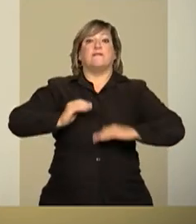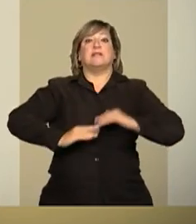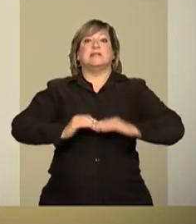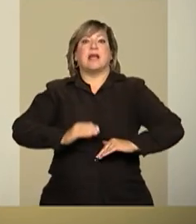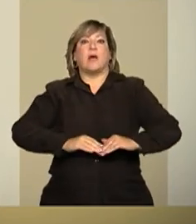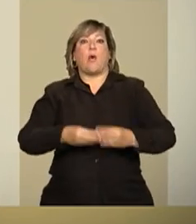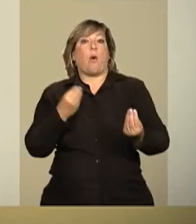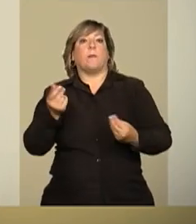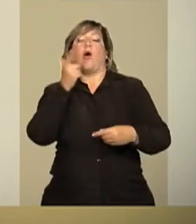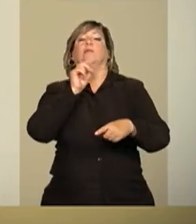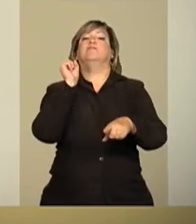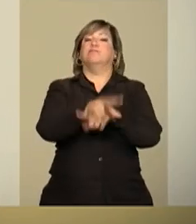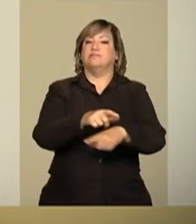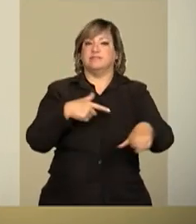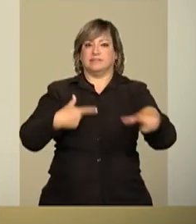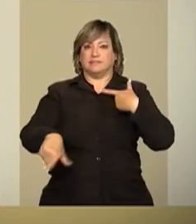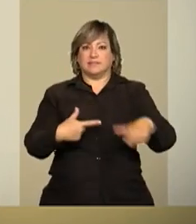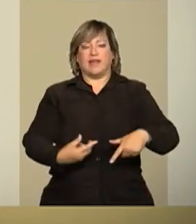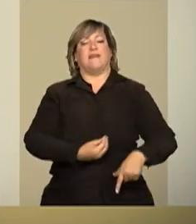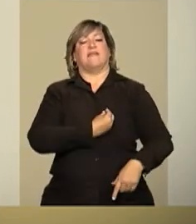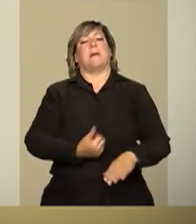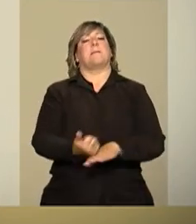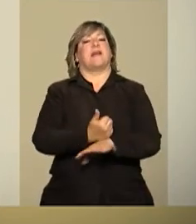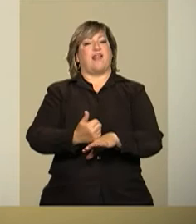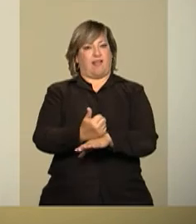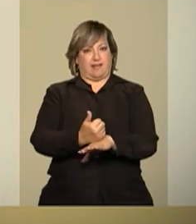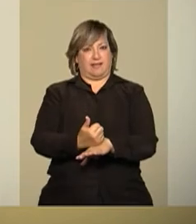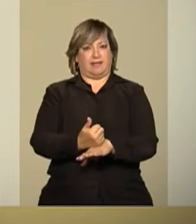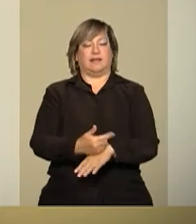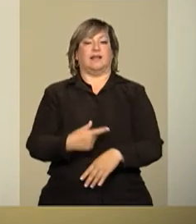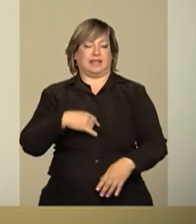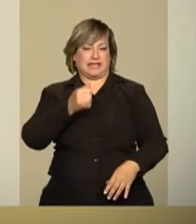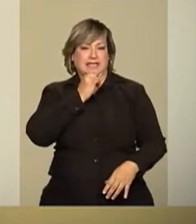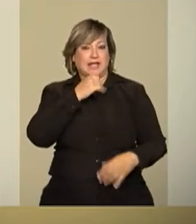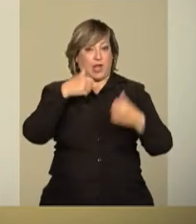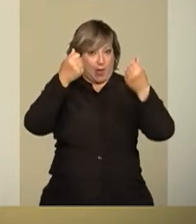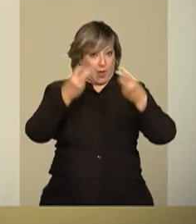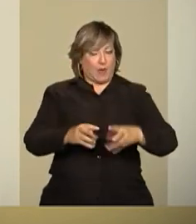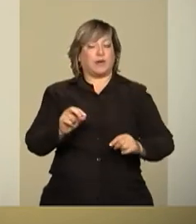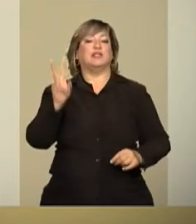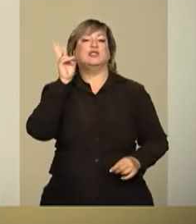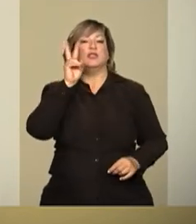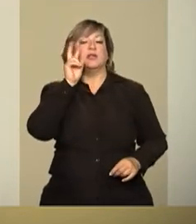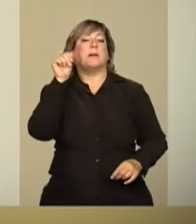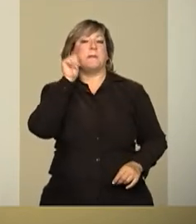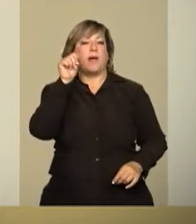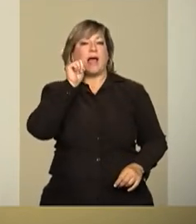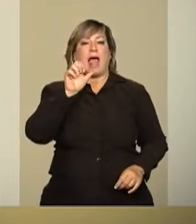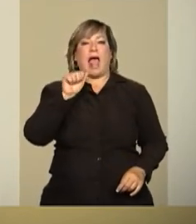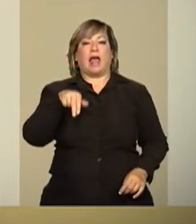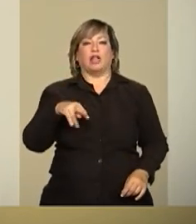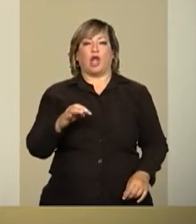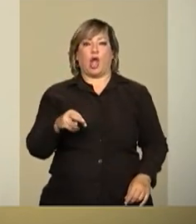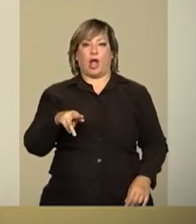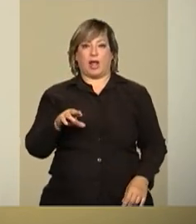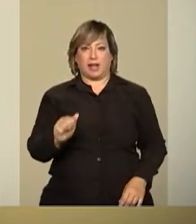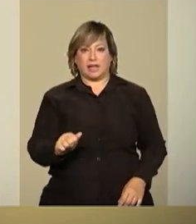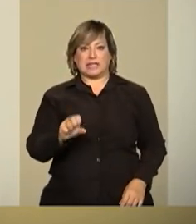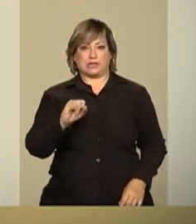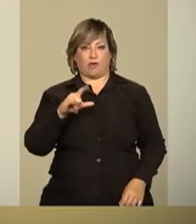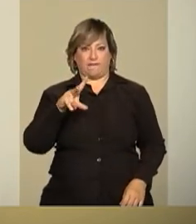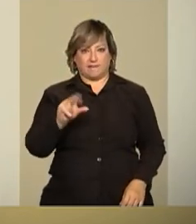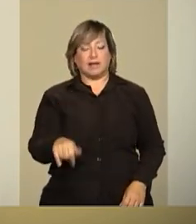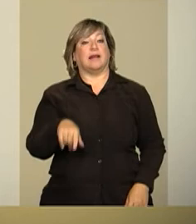conseguir um emprego que começar e melhorar de vida deixa eu te contar Max a história de Dona Antônia Jaques da Silva